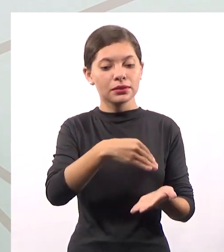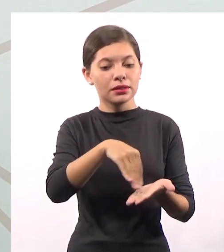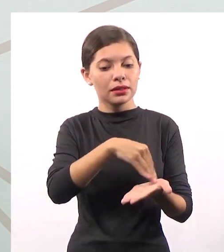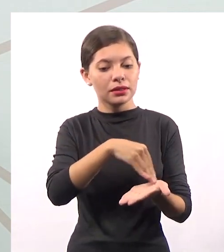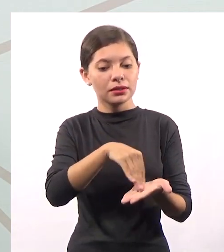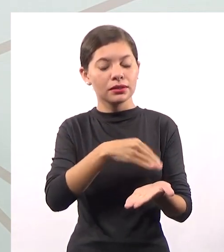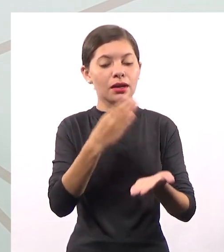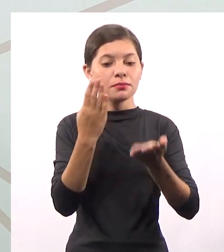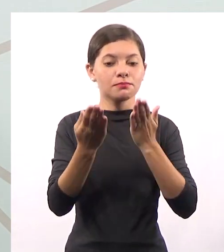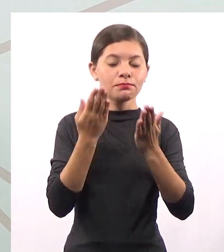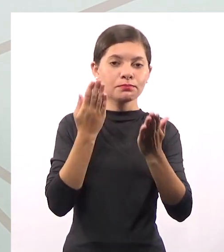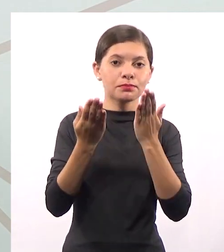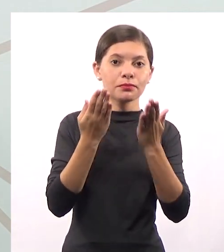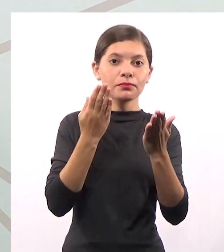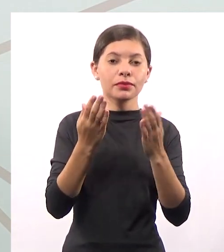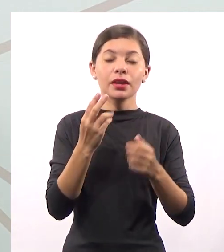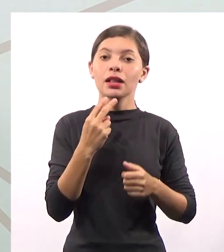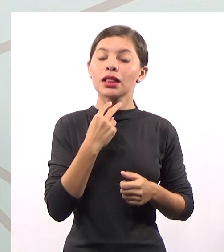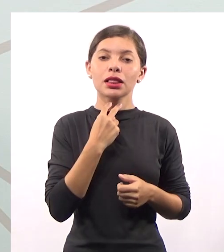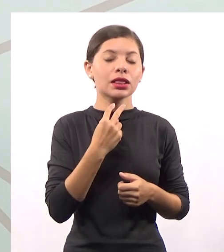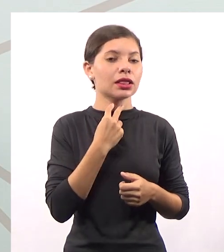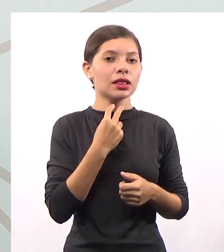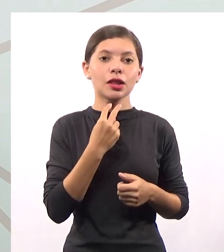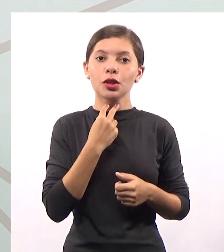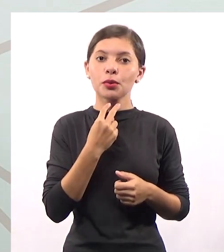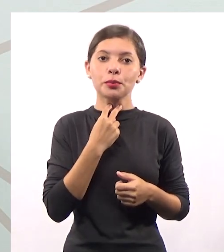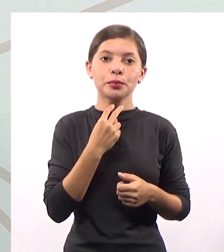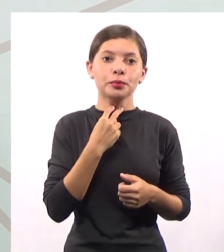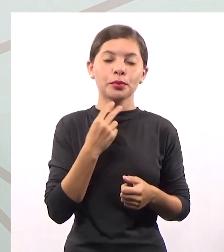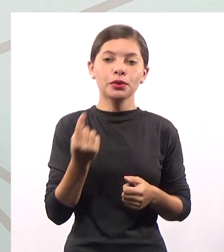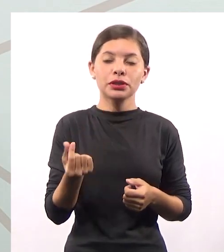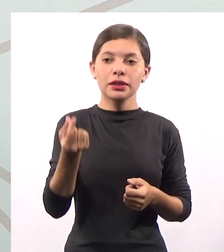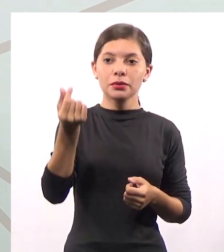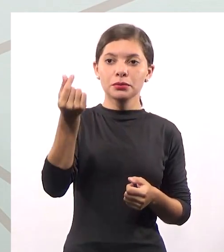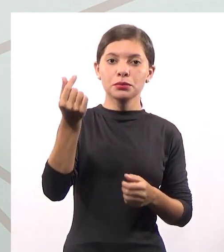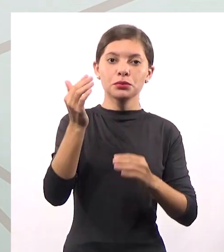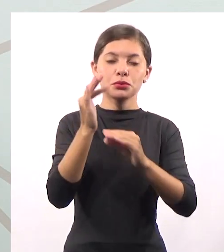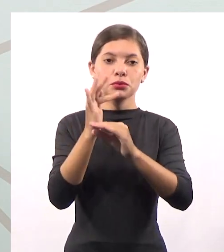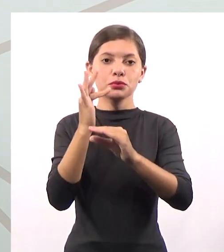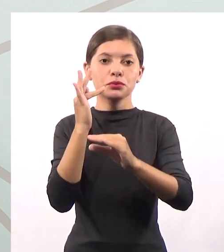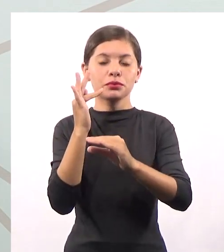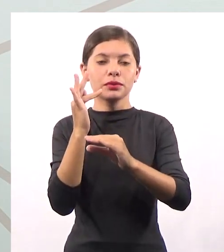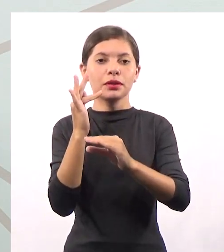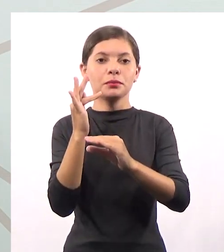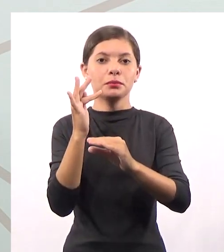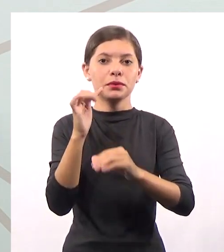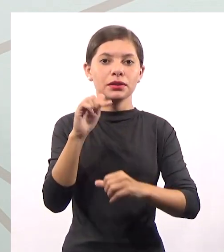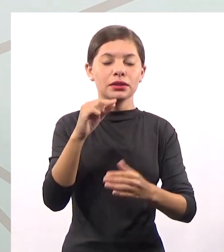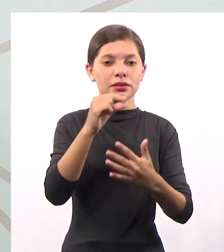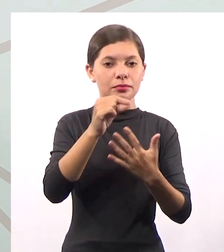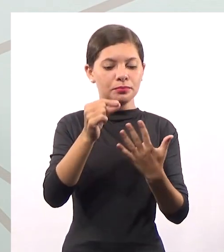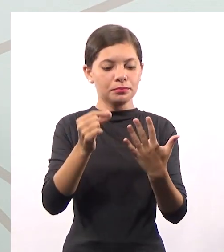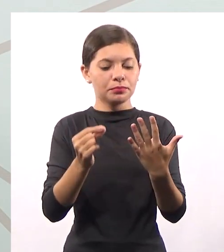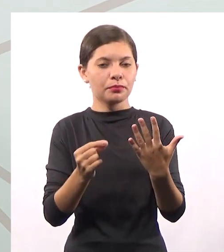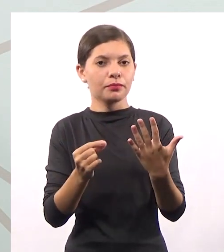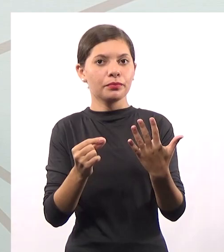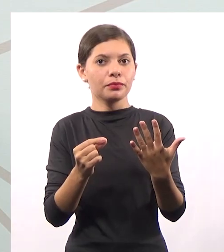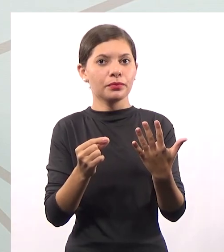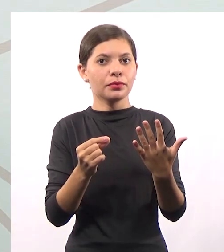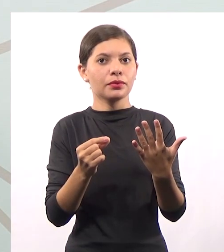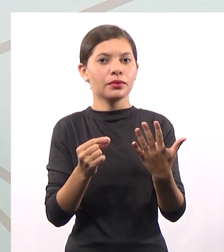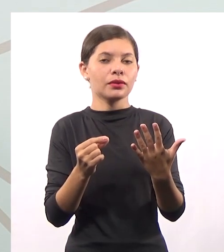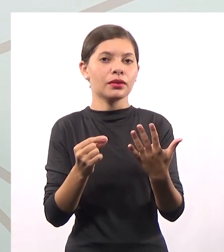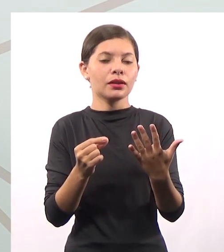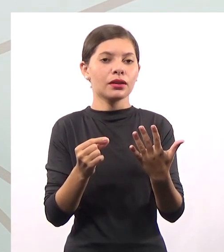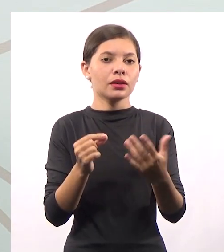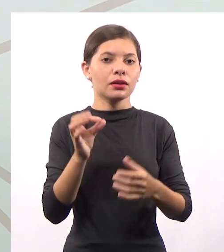para assistência odontológica, psicoterapêutica, não se pode haver recurso do Fundeb nesses